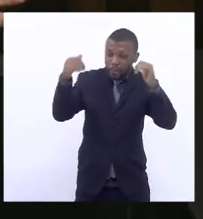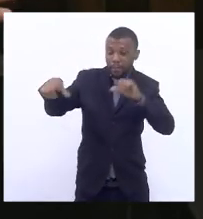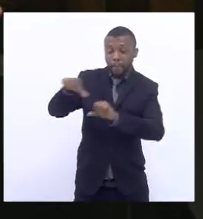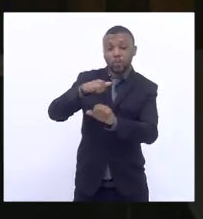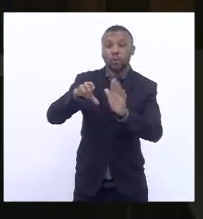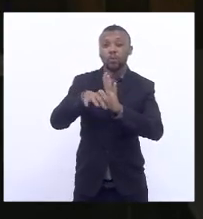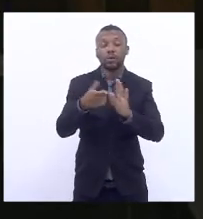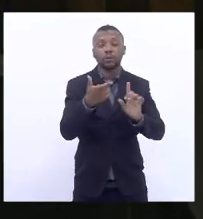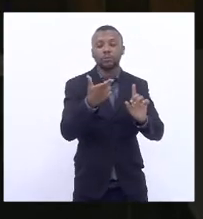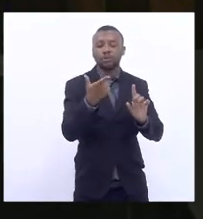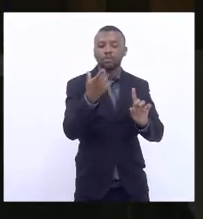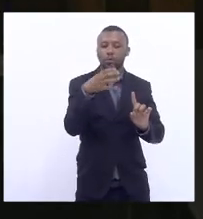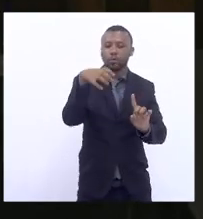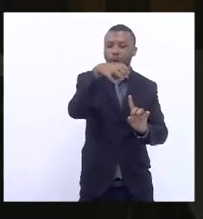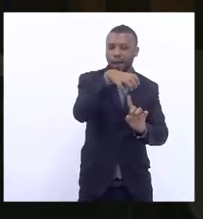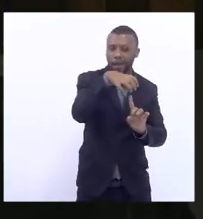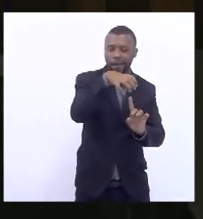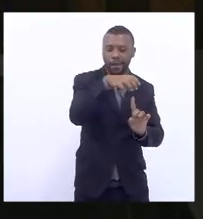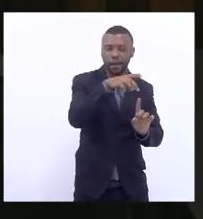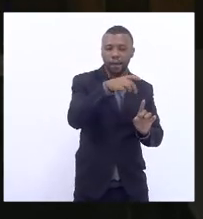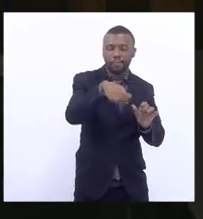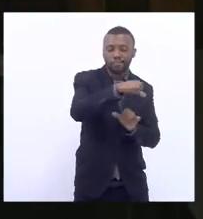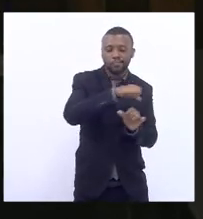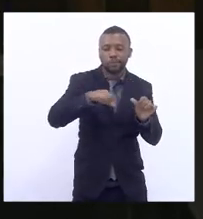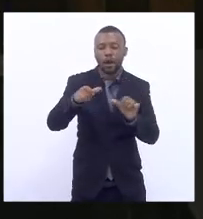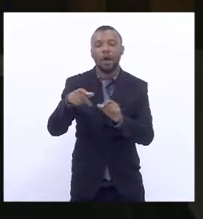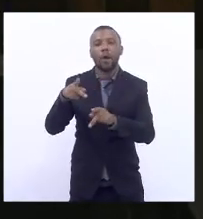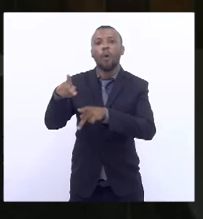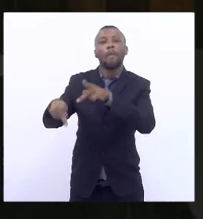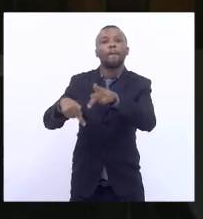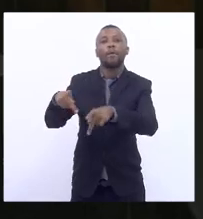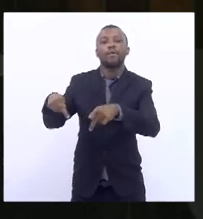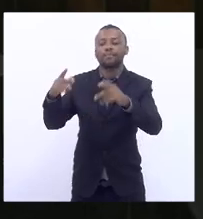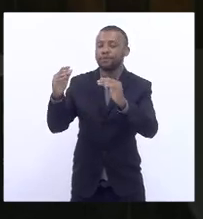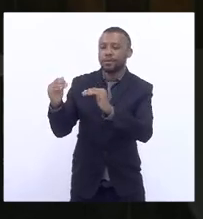rei para o povo. É